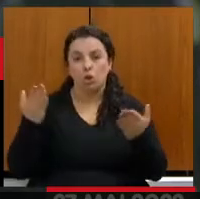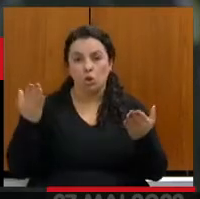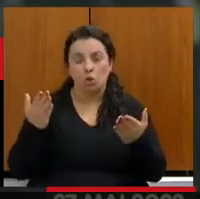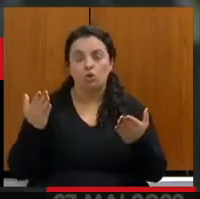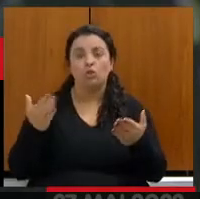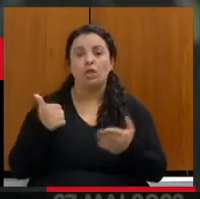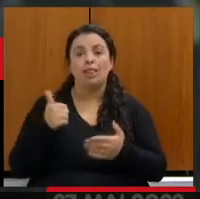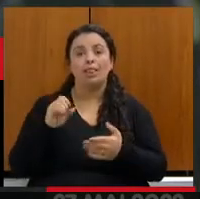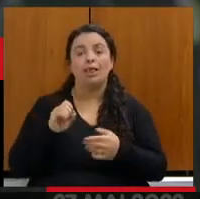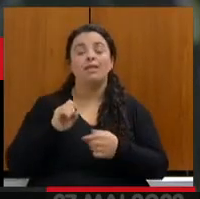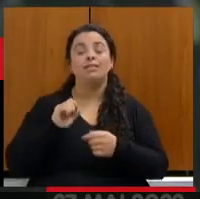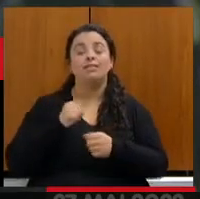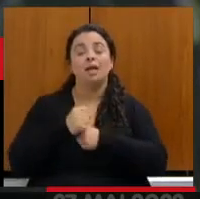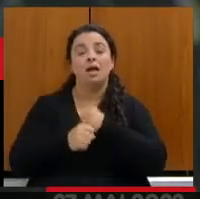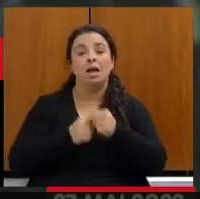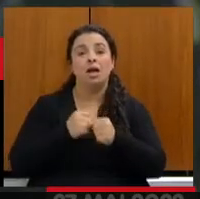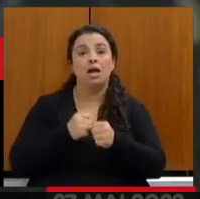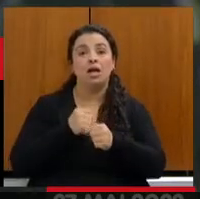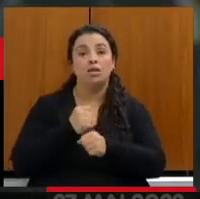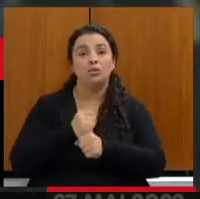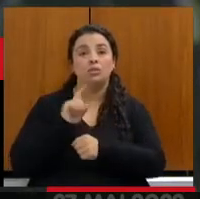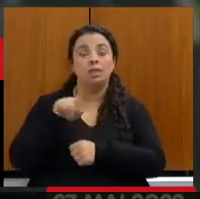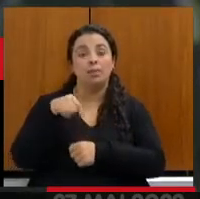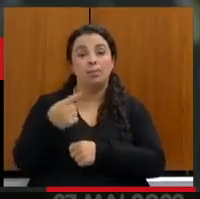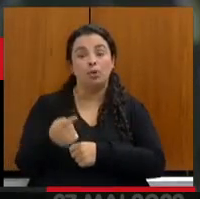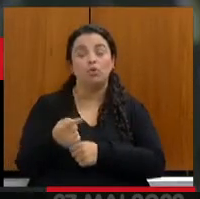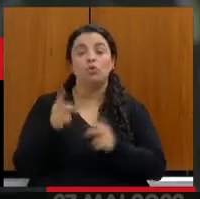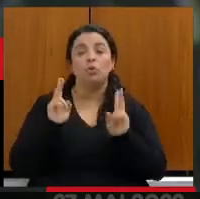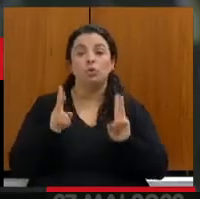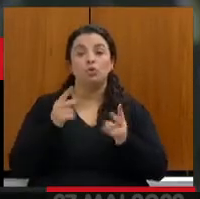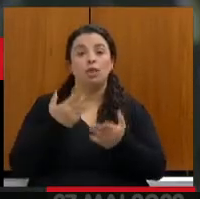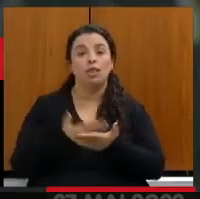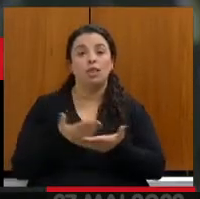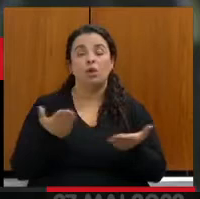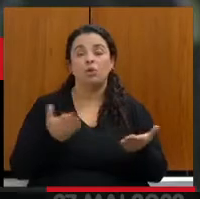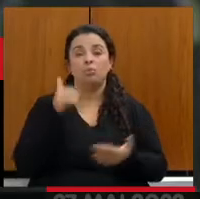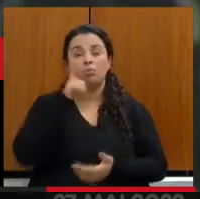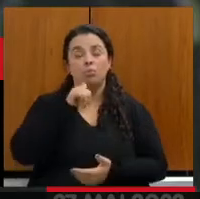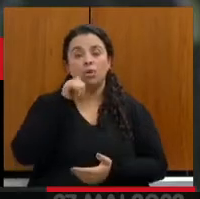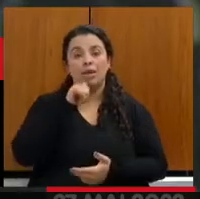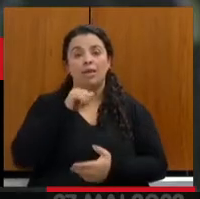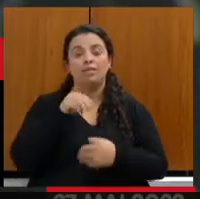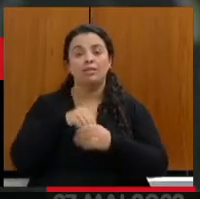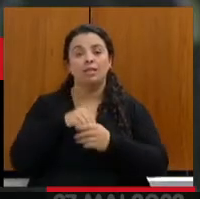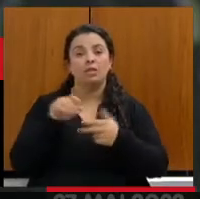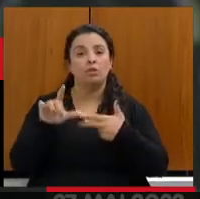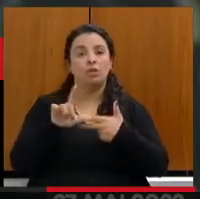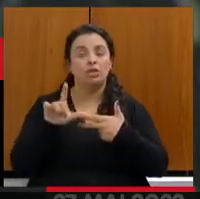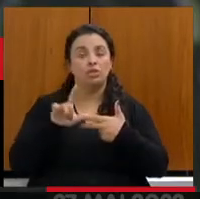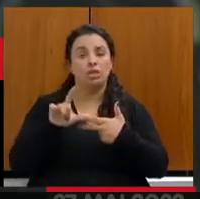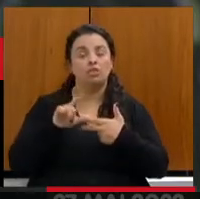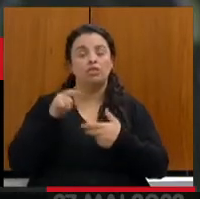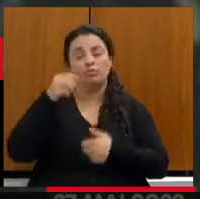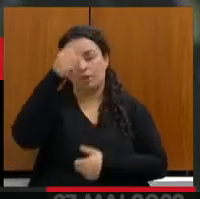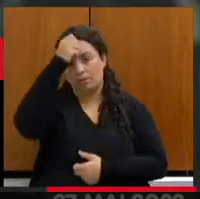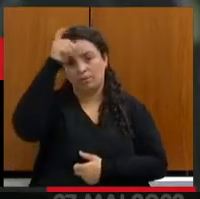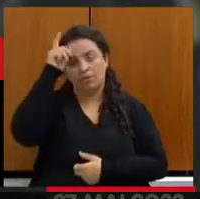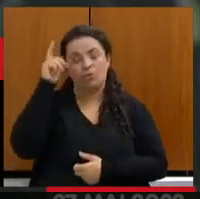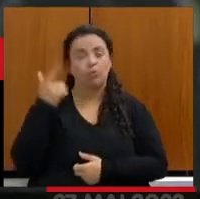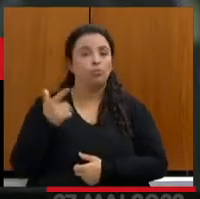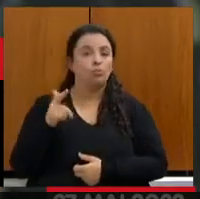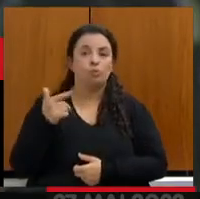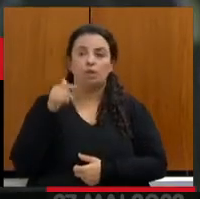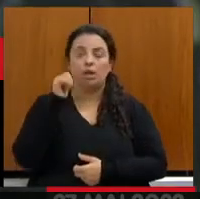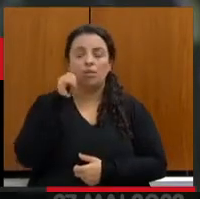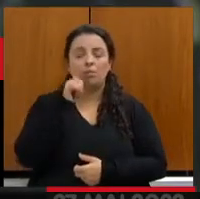mulher no nosso legislativo Municipal pela é muito importante para nós estarmos aqui né nesse